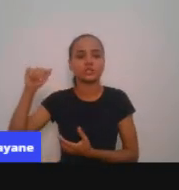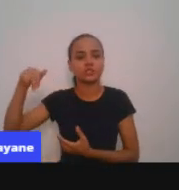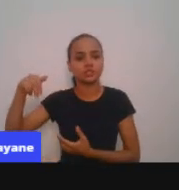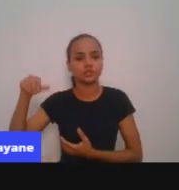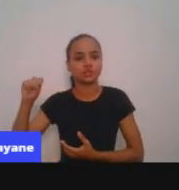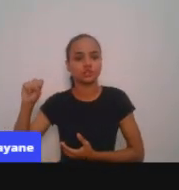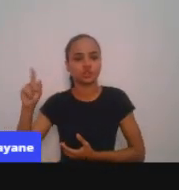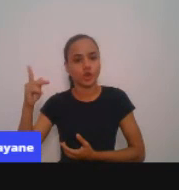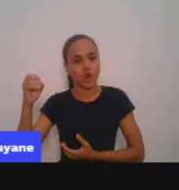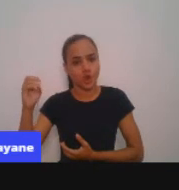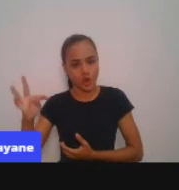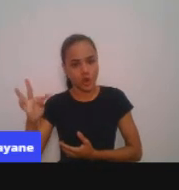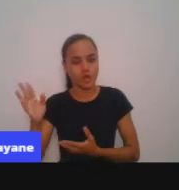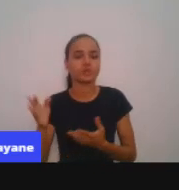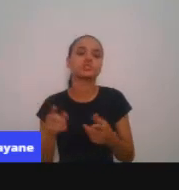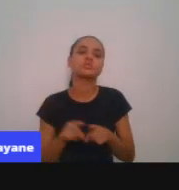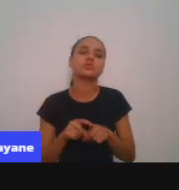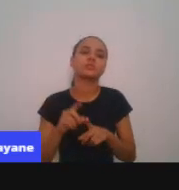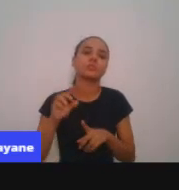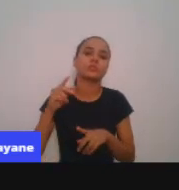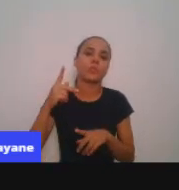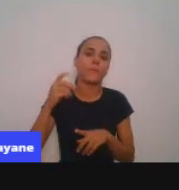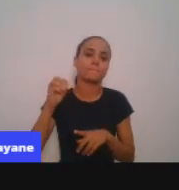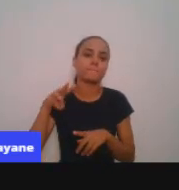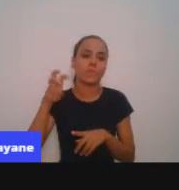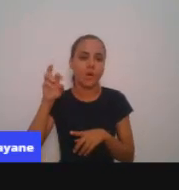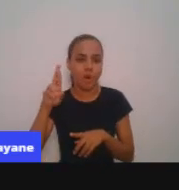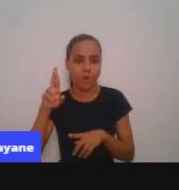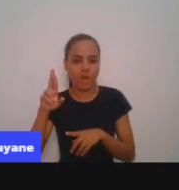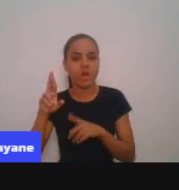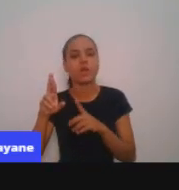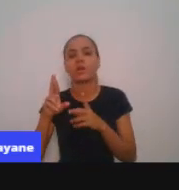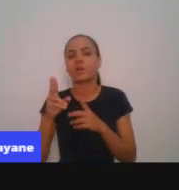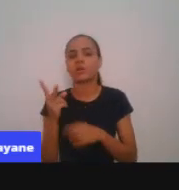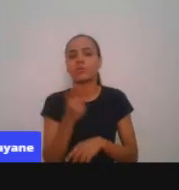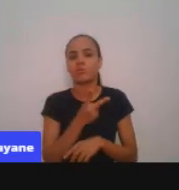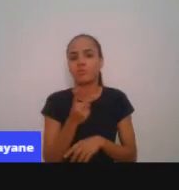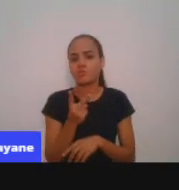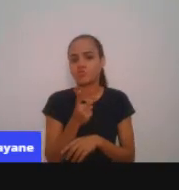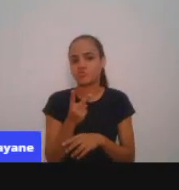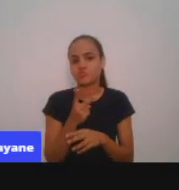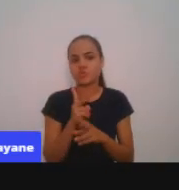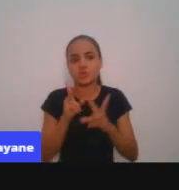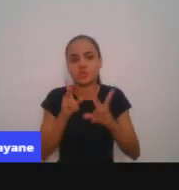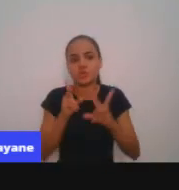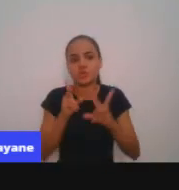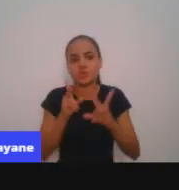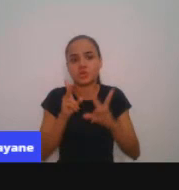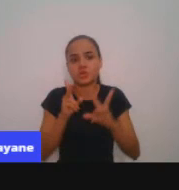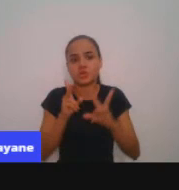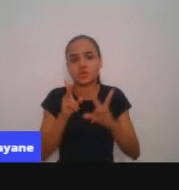Direct, nós vamos ver mais alguns aí. Passa, por favor.